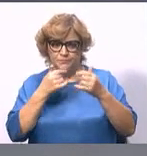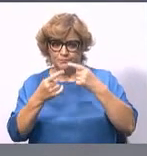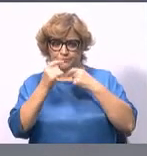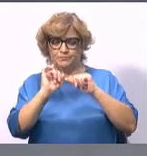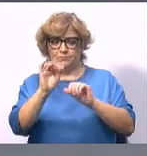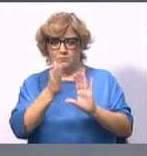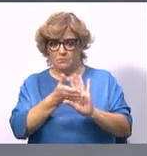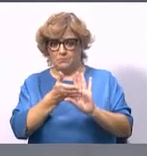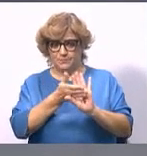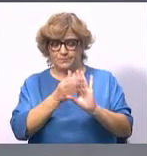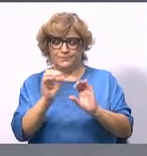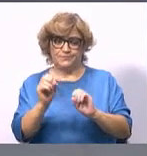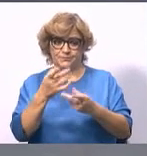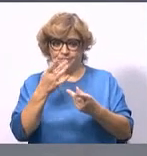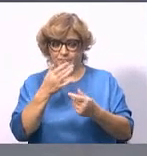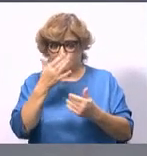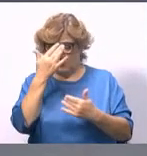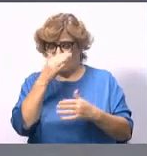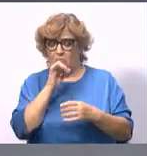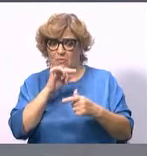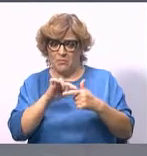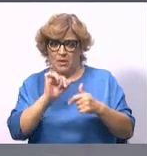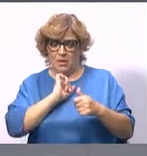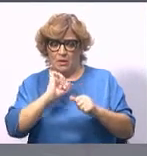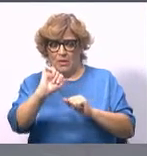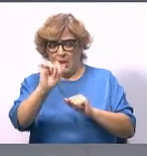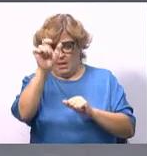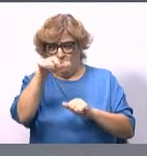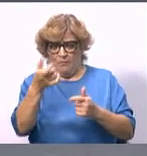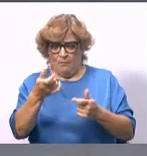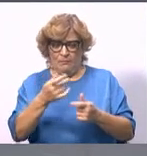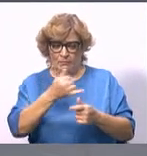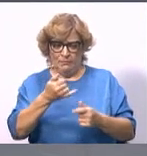sobre psicologia ou, se estiver à vontade, partilhar connosco o seu caso.